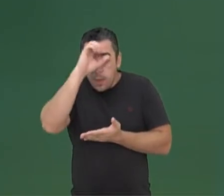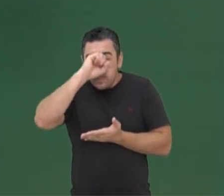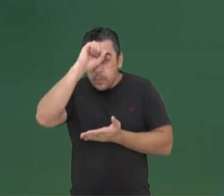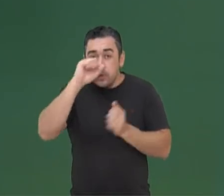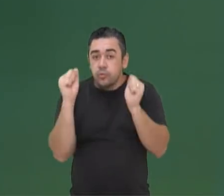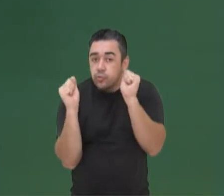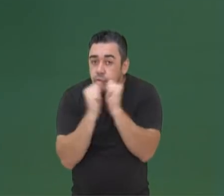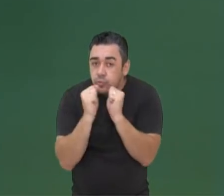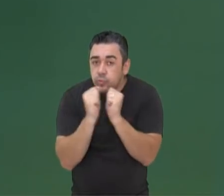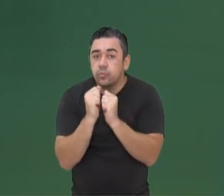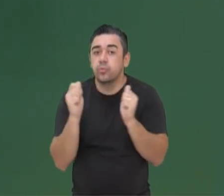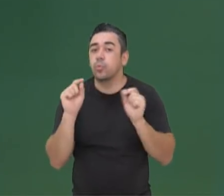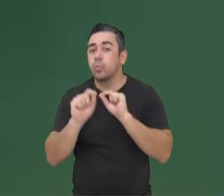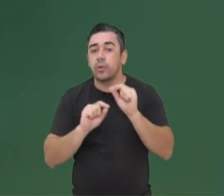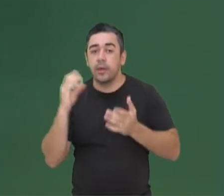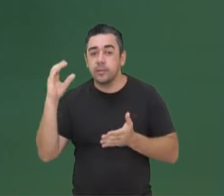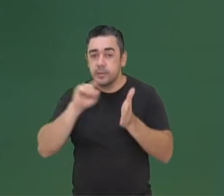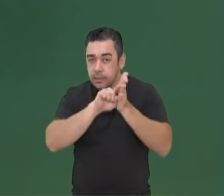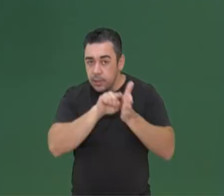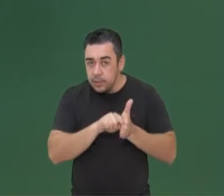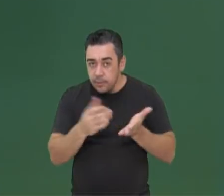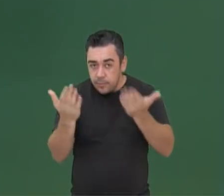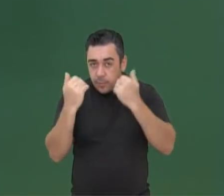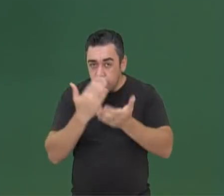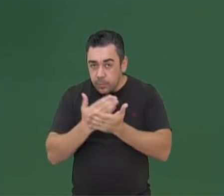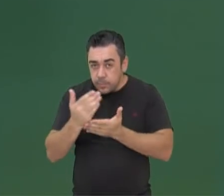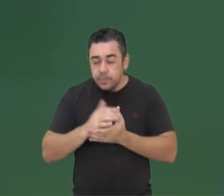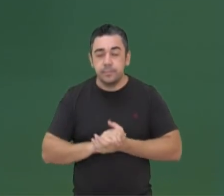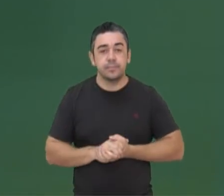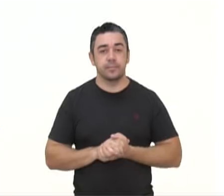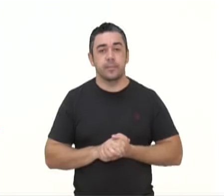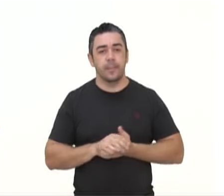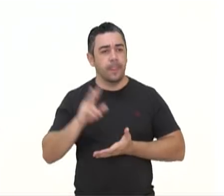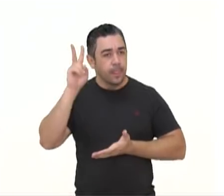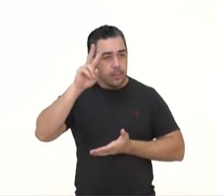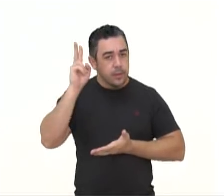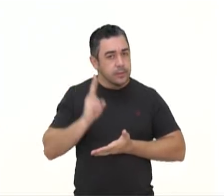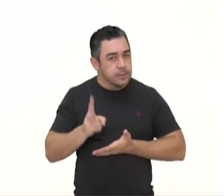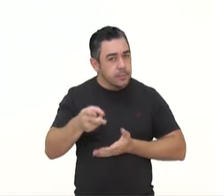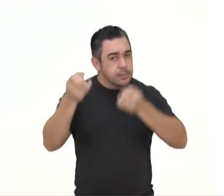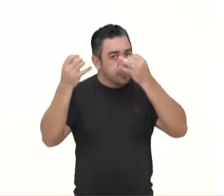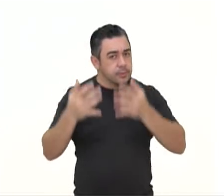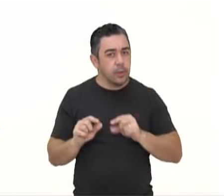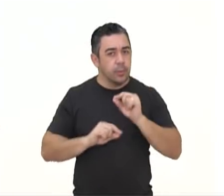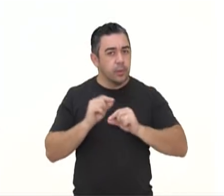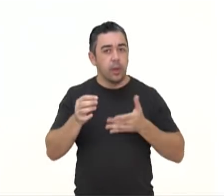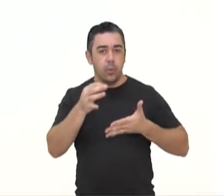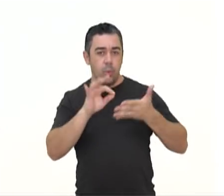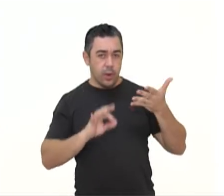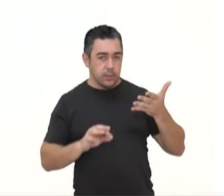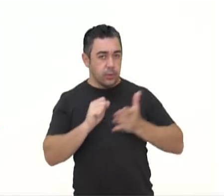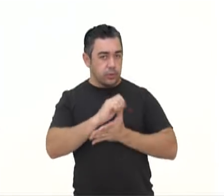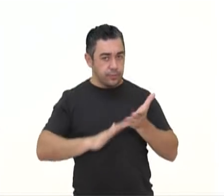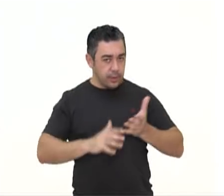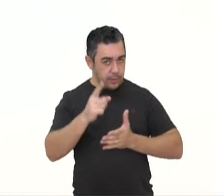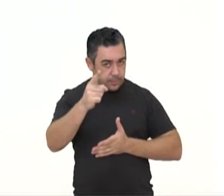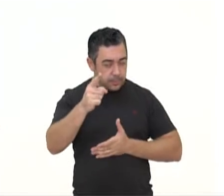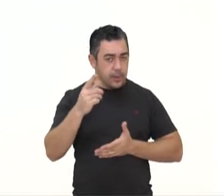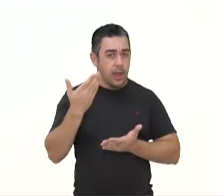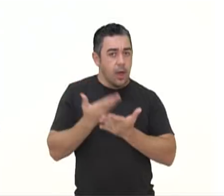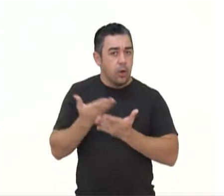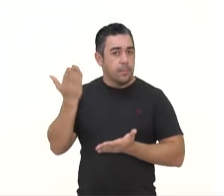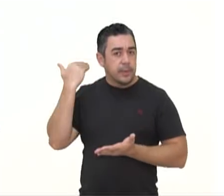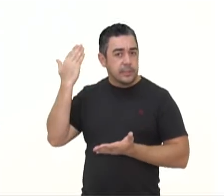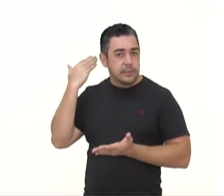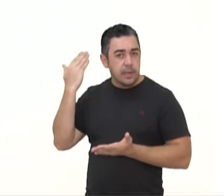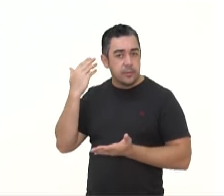pouquinho mais sobre ciências. Então vamos começar a nossa aula? Lembra que a gente sempre começa com correção de exercícios. Na aula